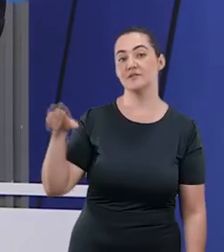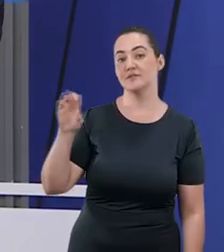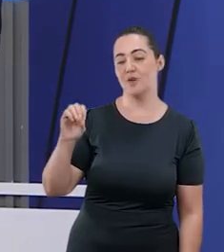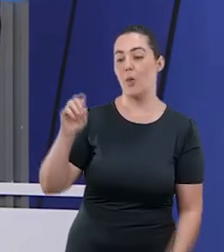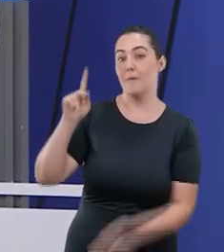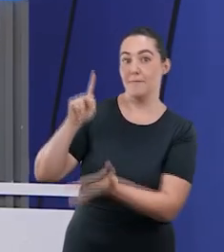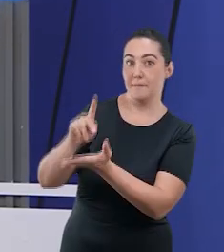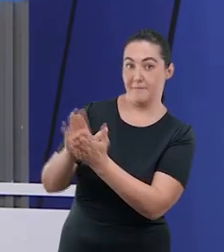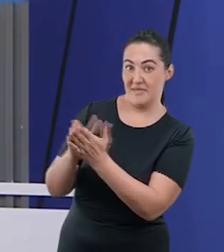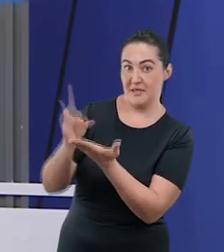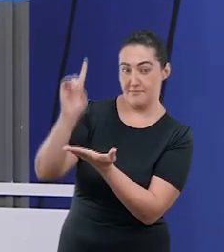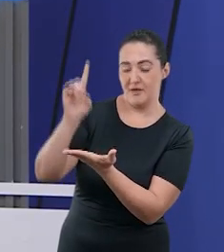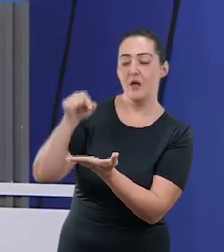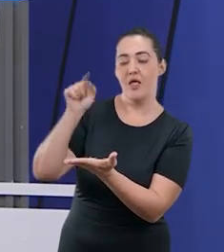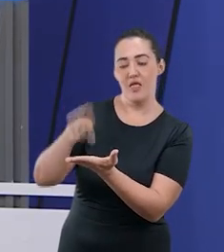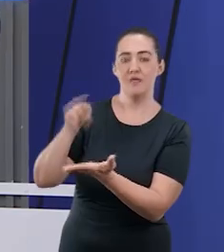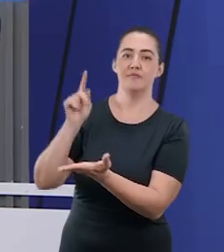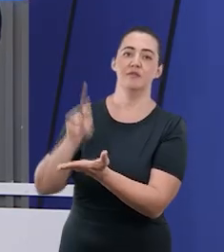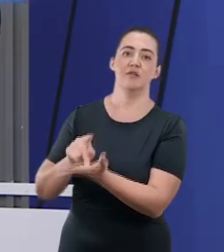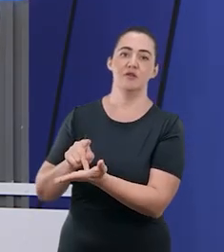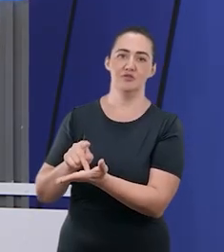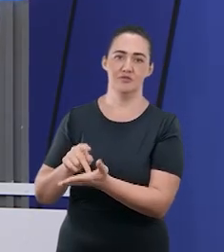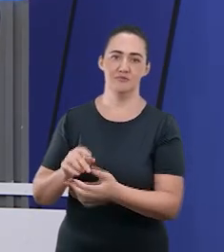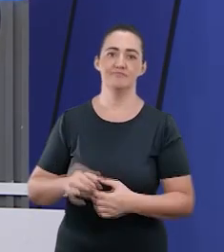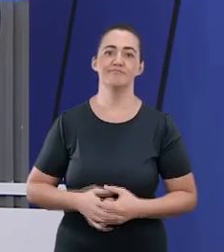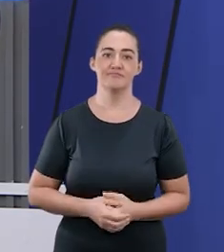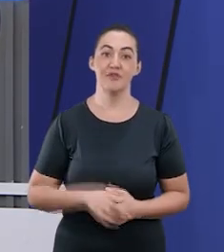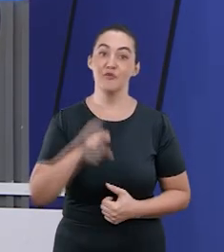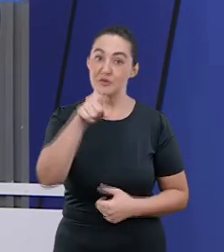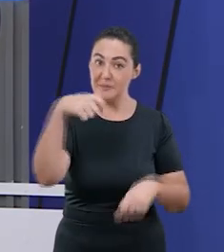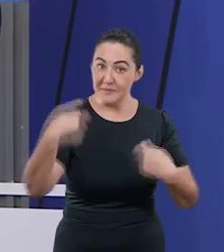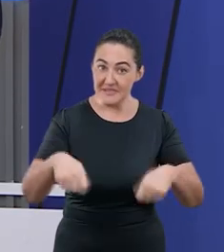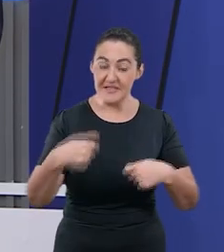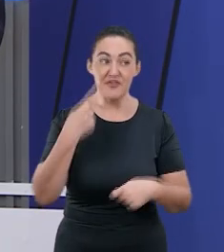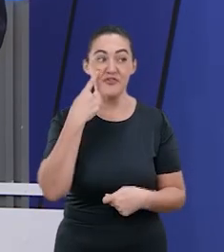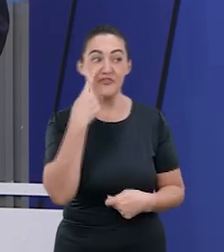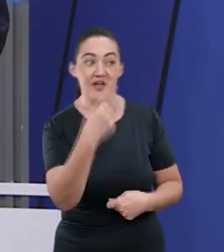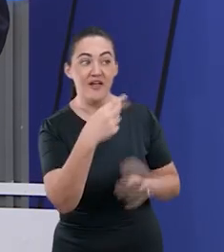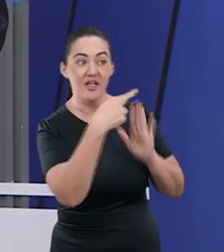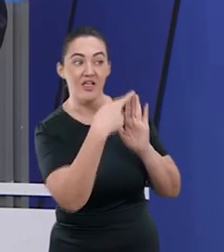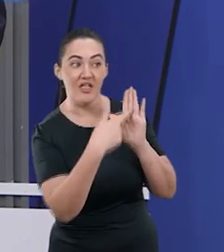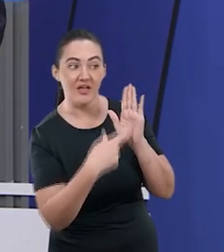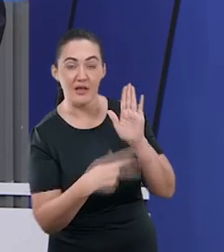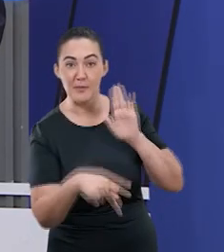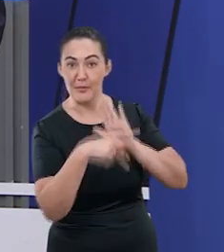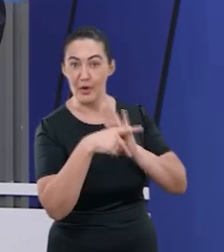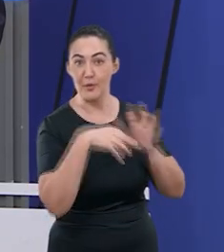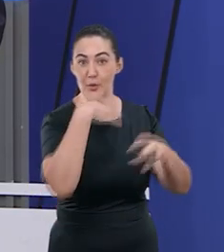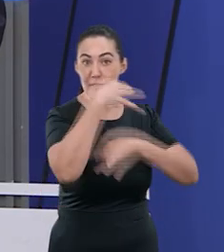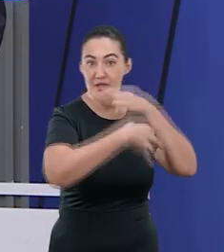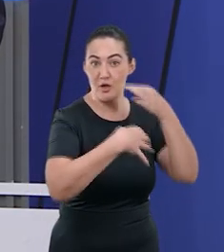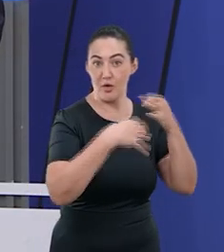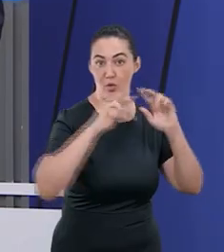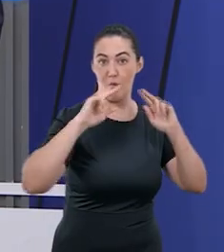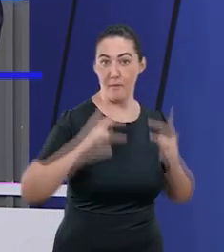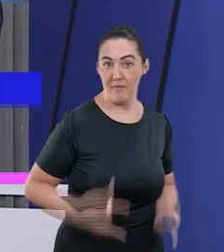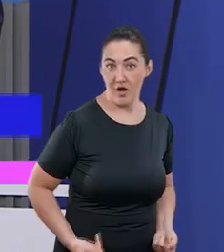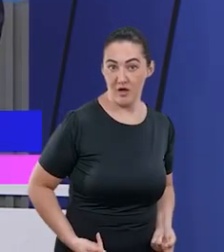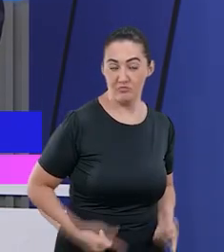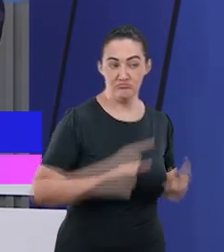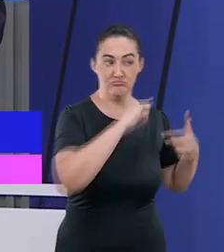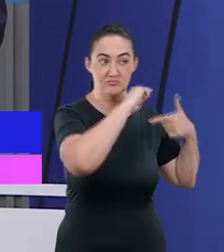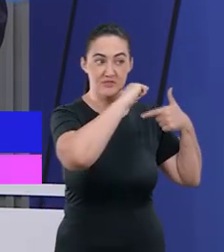e viver de acordo com a verdade. Unir-se à verdade. Essa é uma decisão importantíssima que eu não posso tomar por